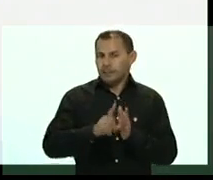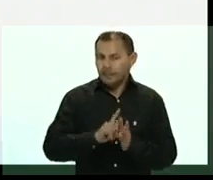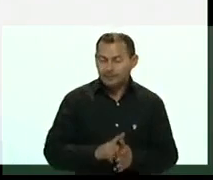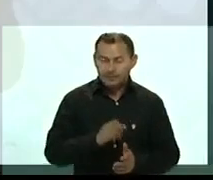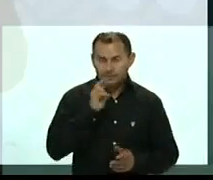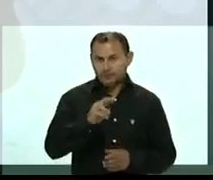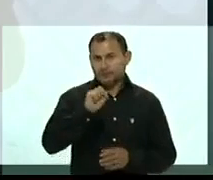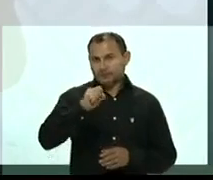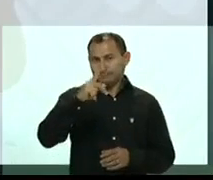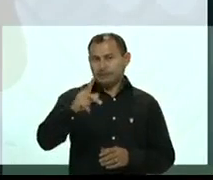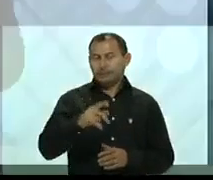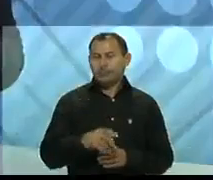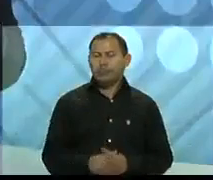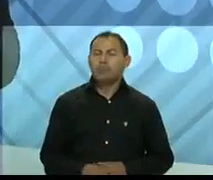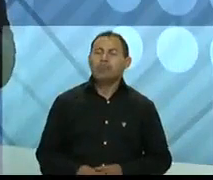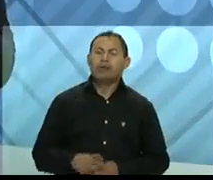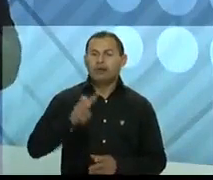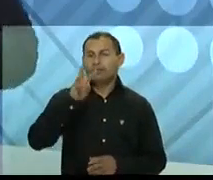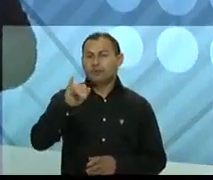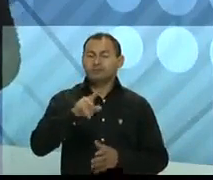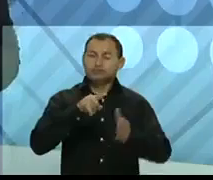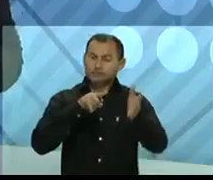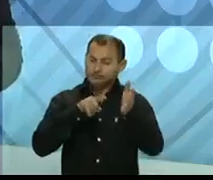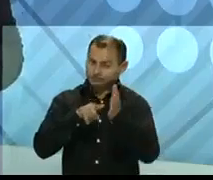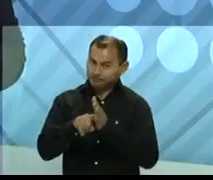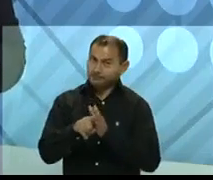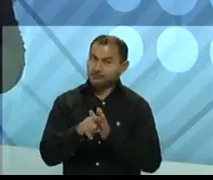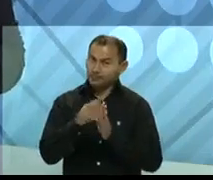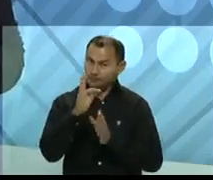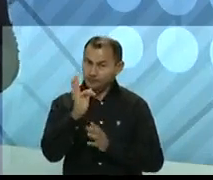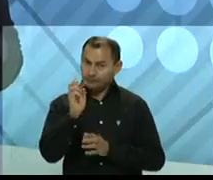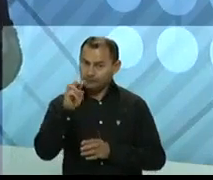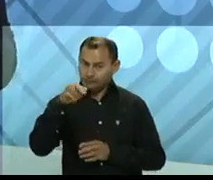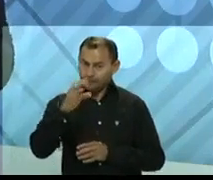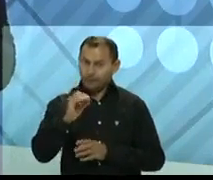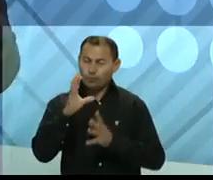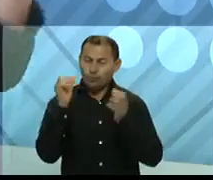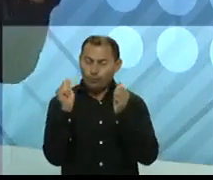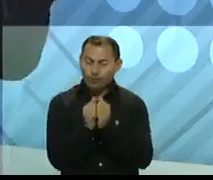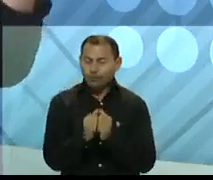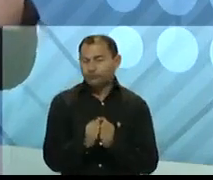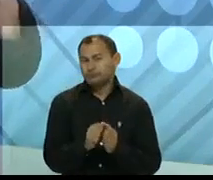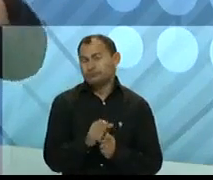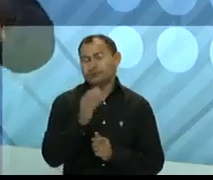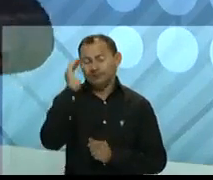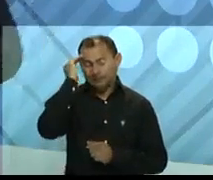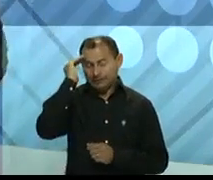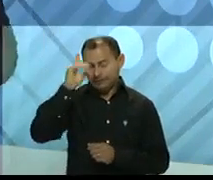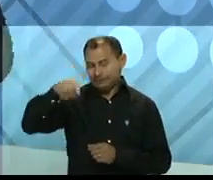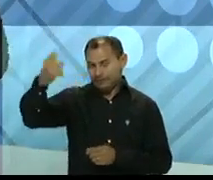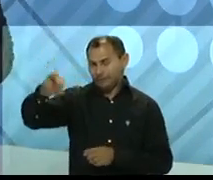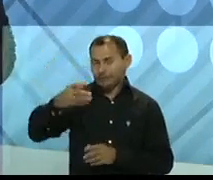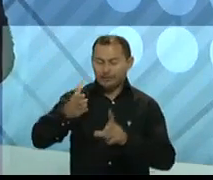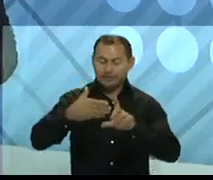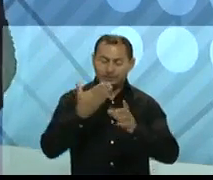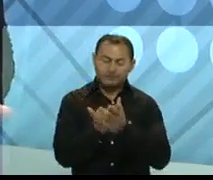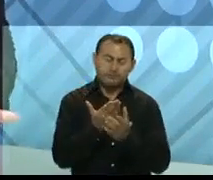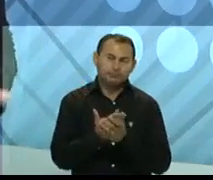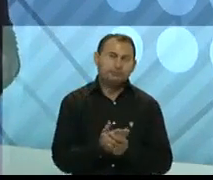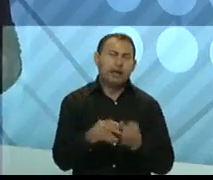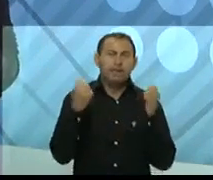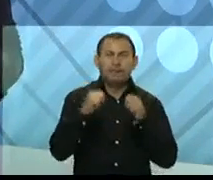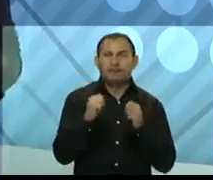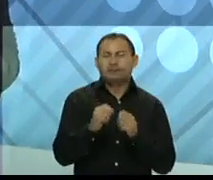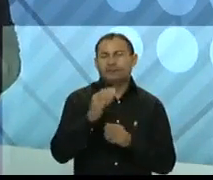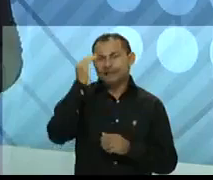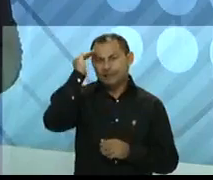de resolver essa situação, que vai cair aí numa função composta, e a gente vai entender por quê mais adiante da nossa aula, a gente precisa